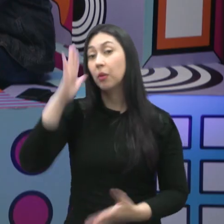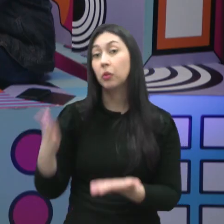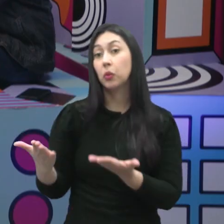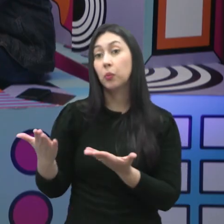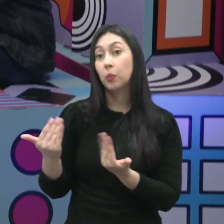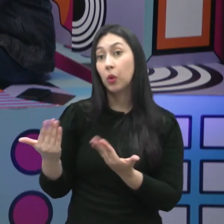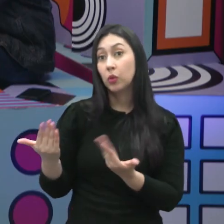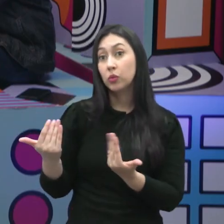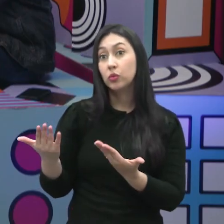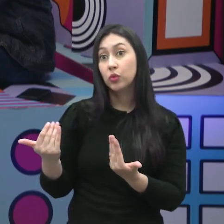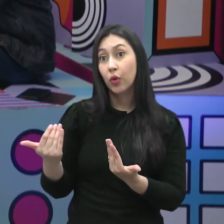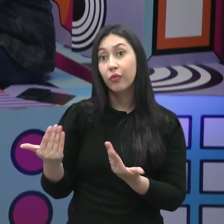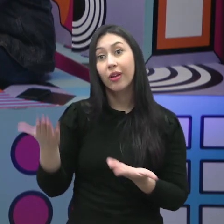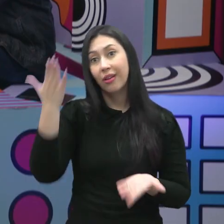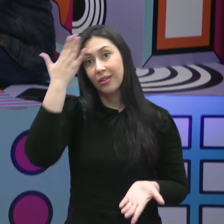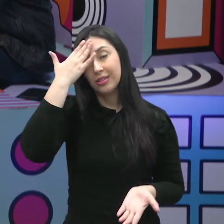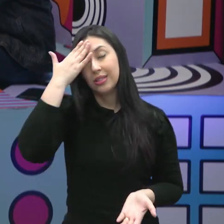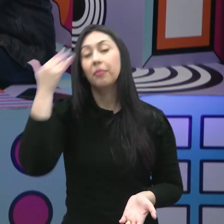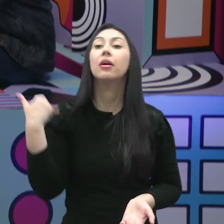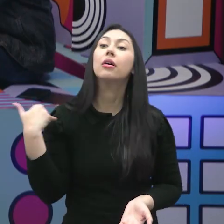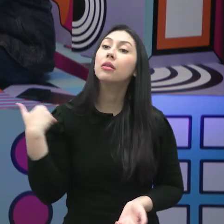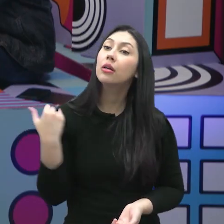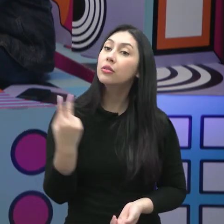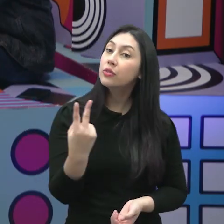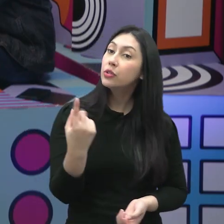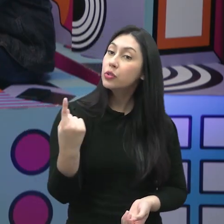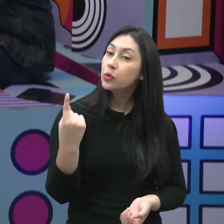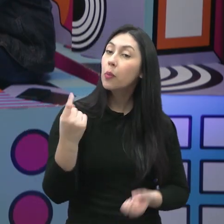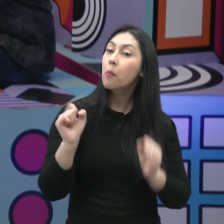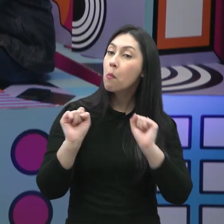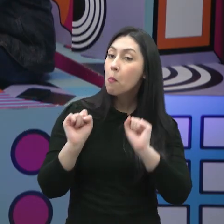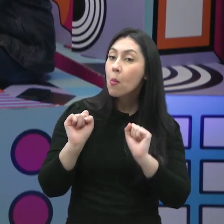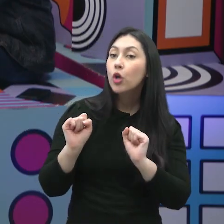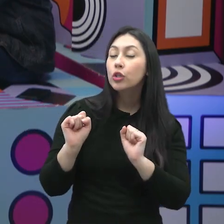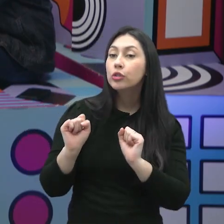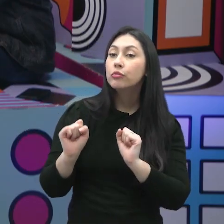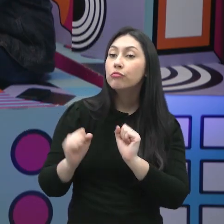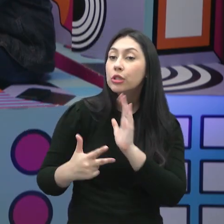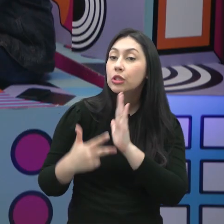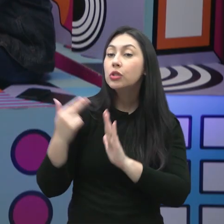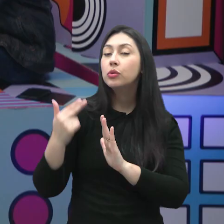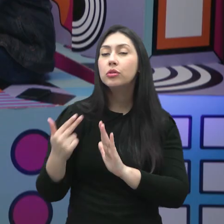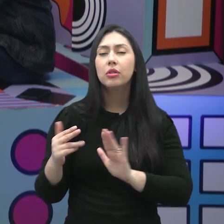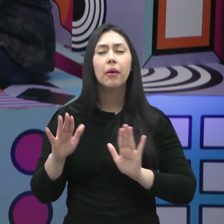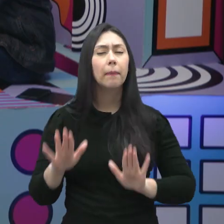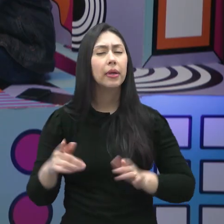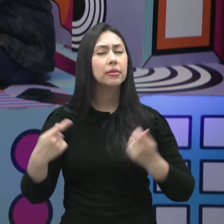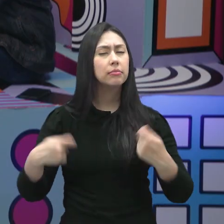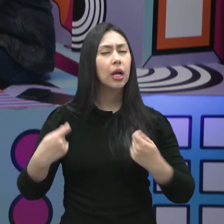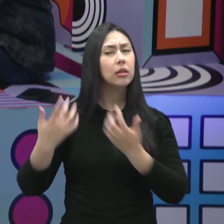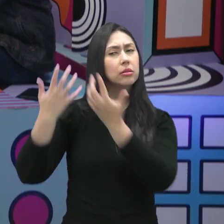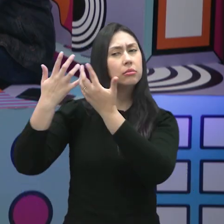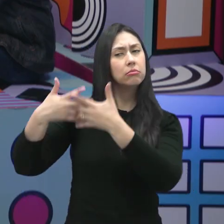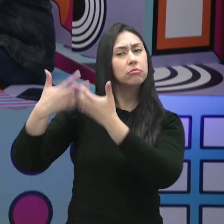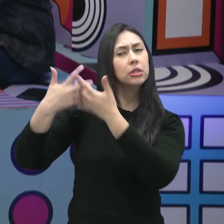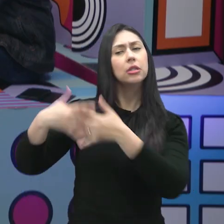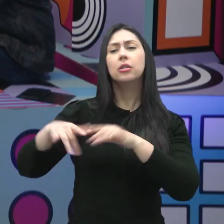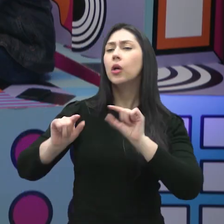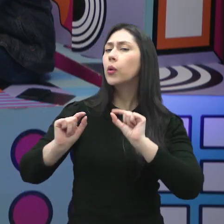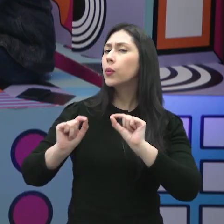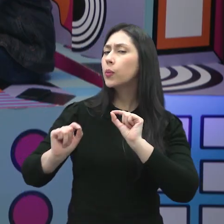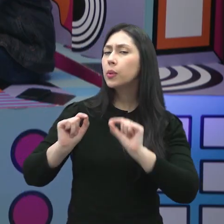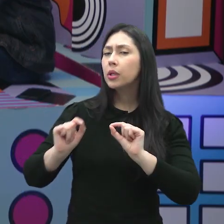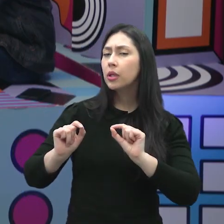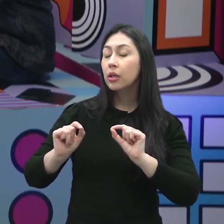estão pensando agora, sabendo que a partir dos 21 já conseguem fazer esse procedimento. Mas o que pensar, né? O que eles têm que levar em consideração para fazer